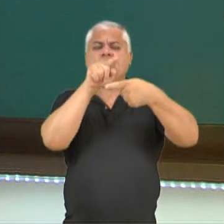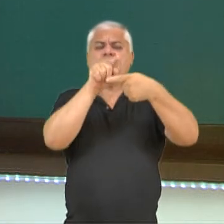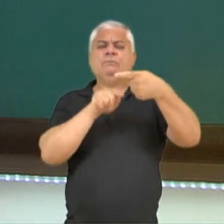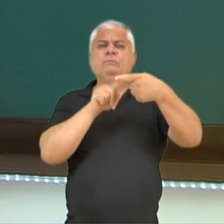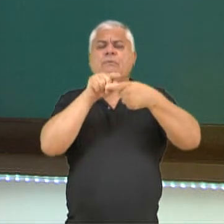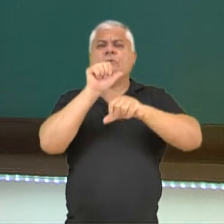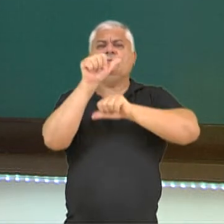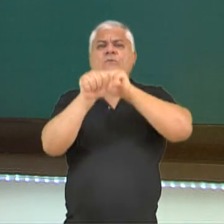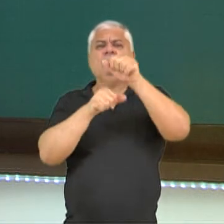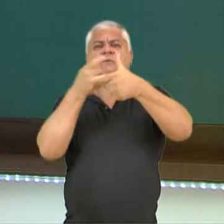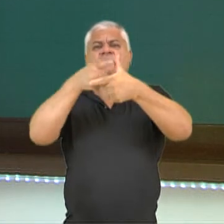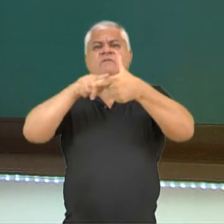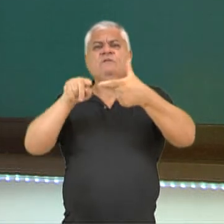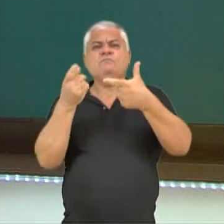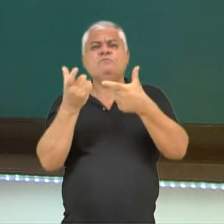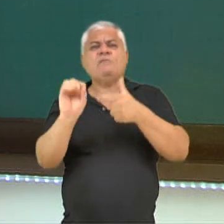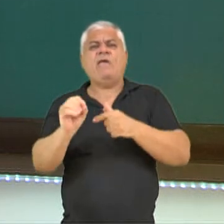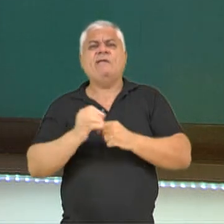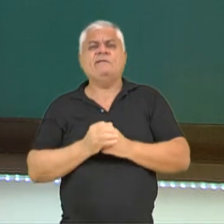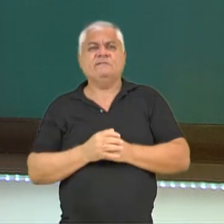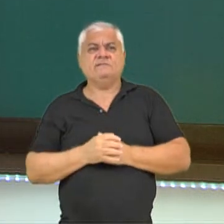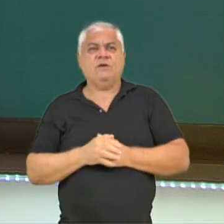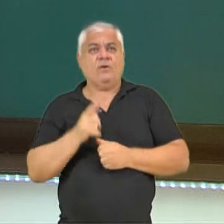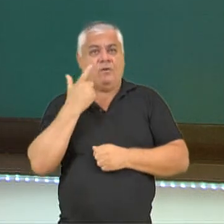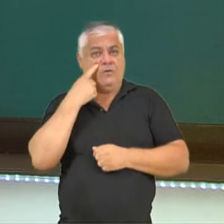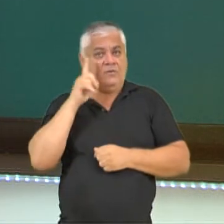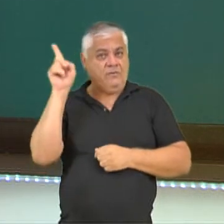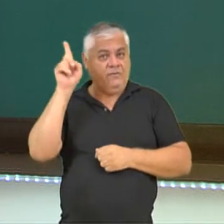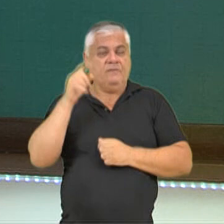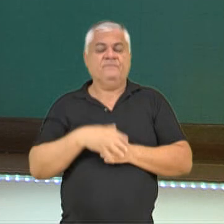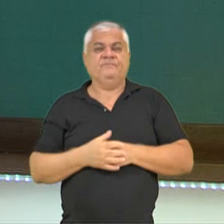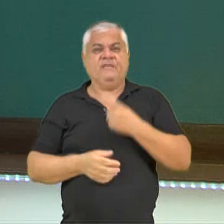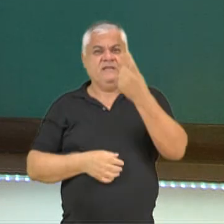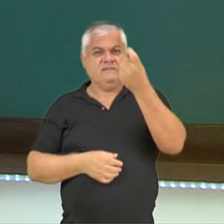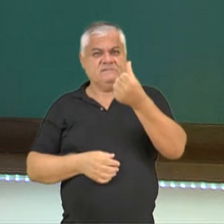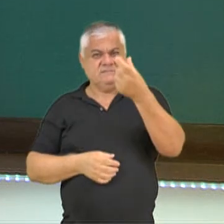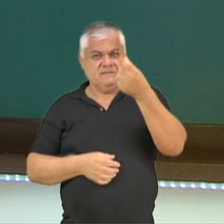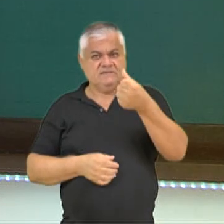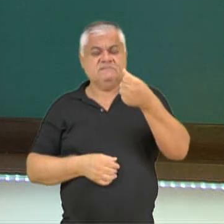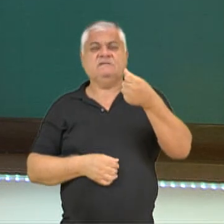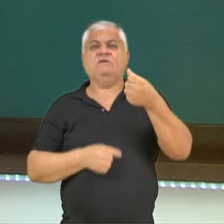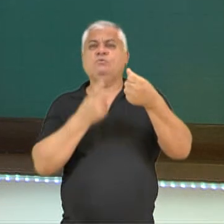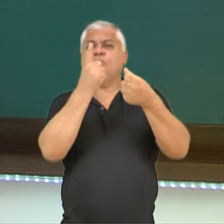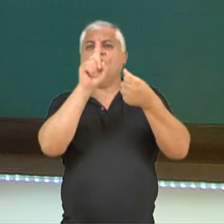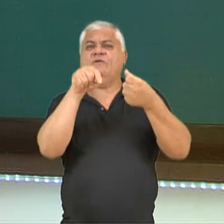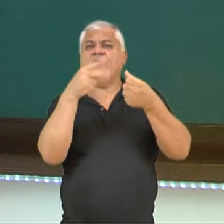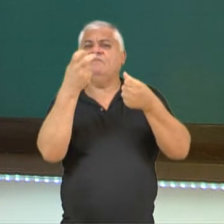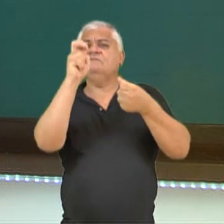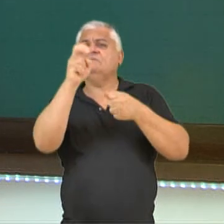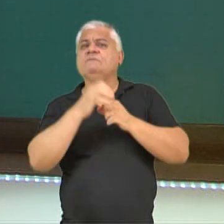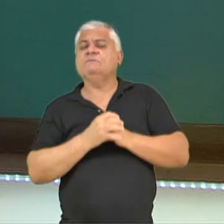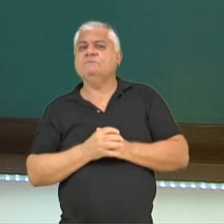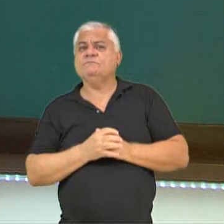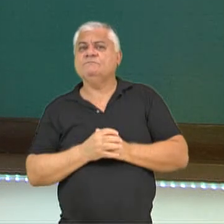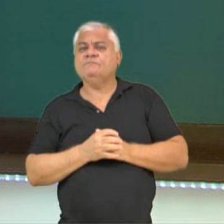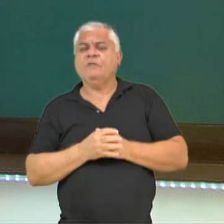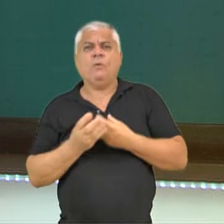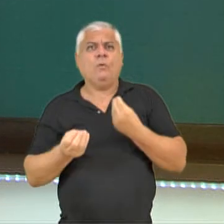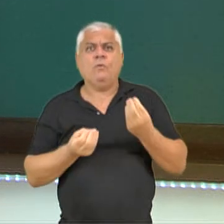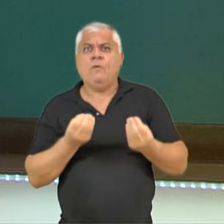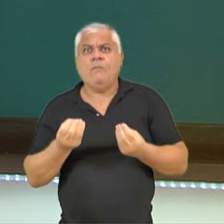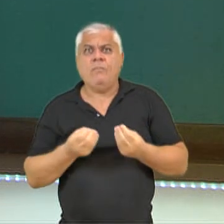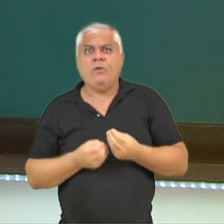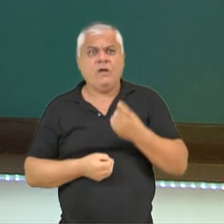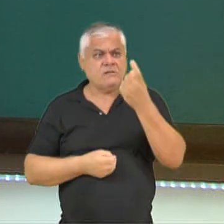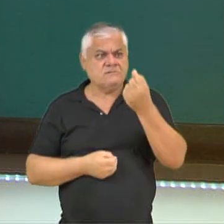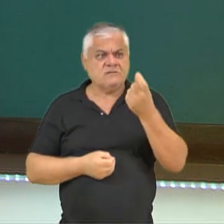decimal, está no expoente, ok? Então, lá, ó um exemplo lá, ó. 16 elevado a 1,25. Como fazer